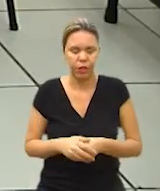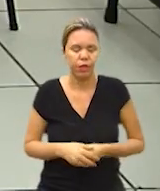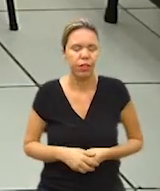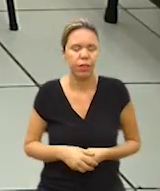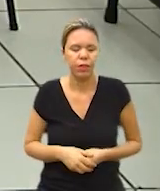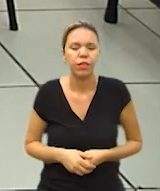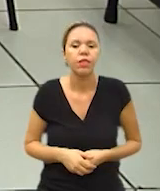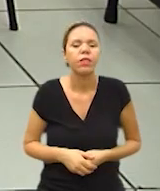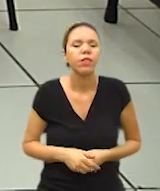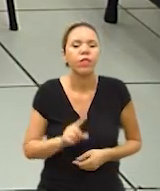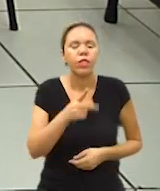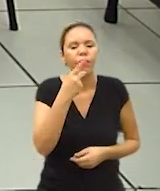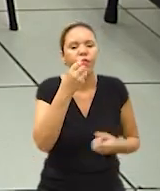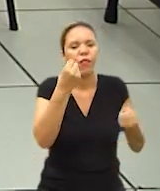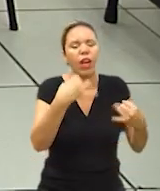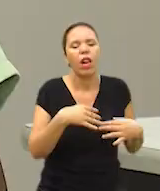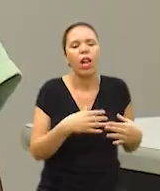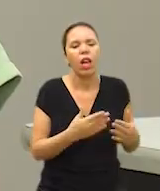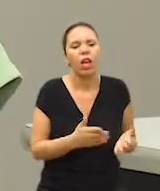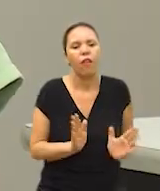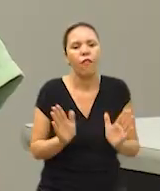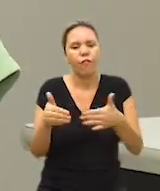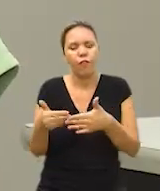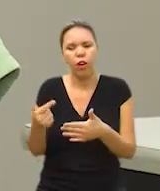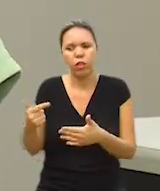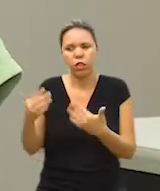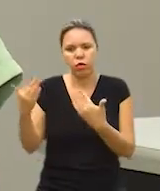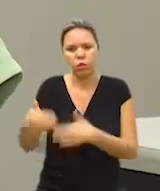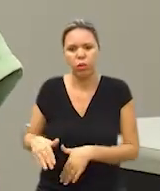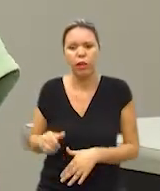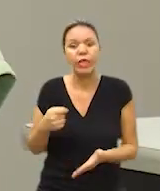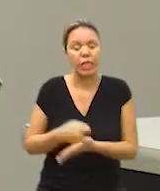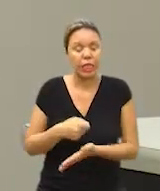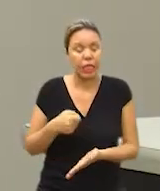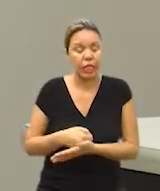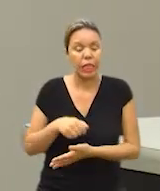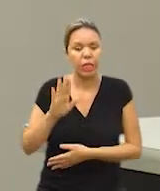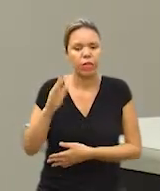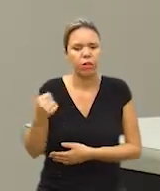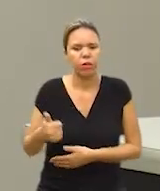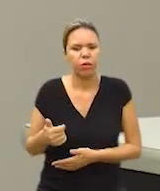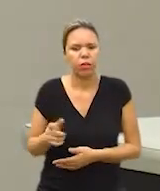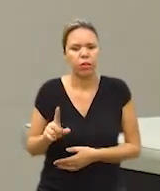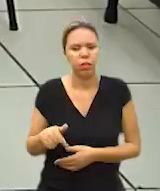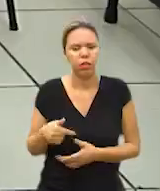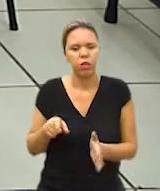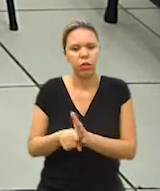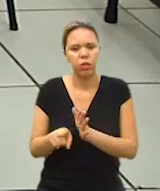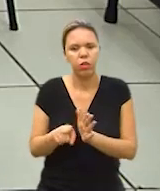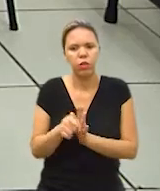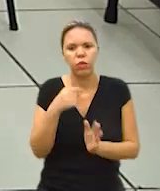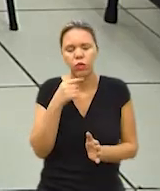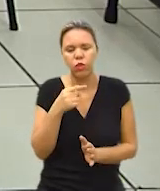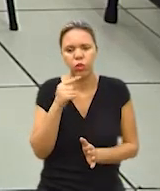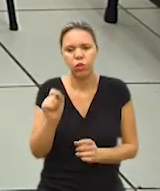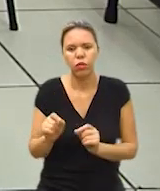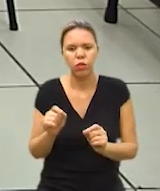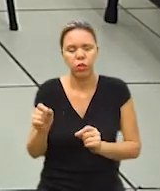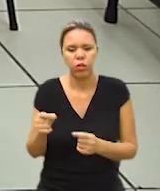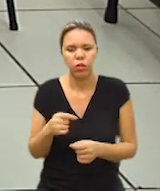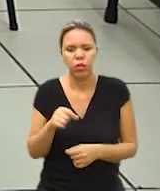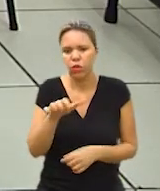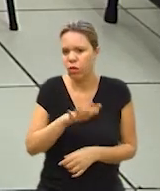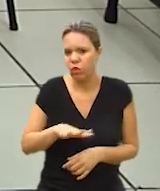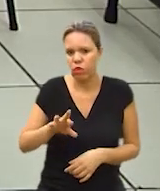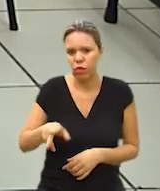né, desse foco da segunda fase, que realmente exige mais. A primeira fase são questões, é isso? Para quem não é